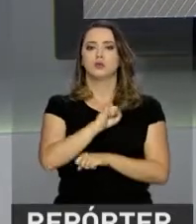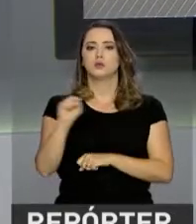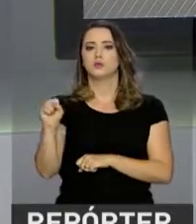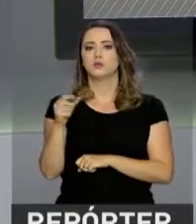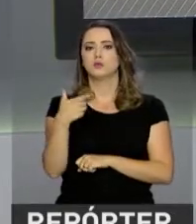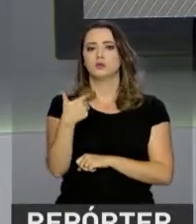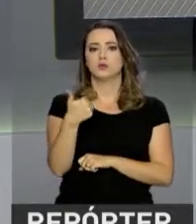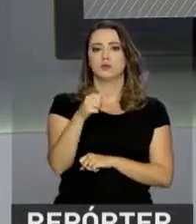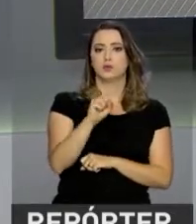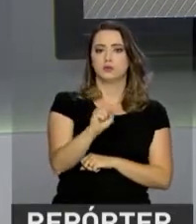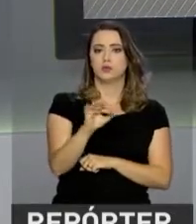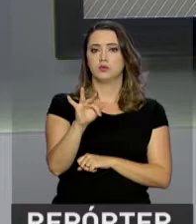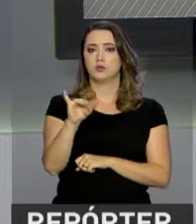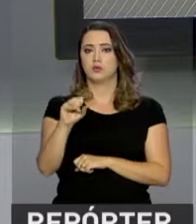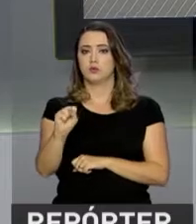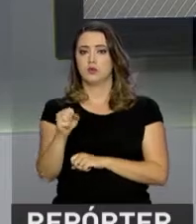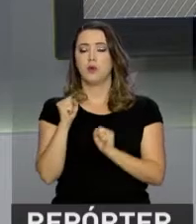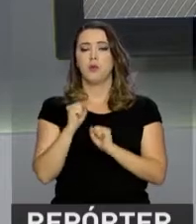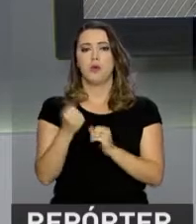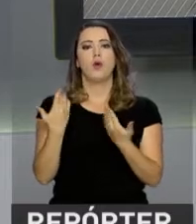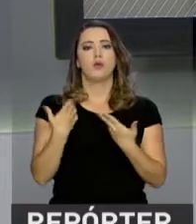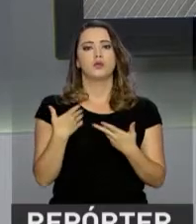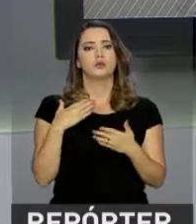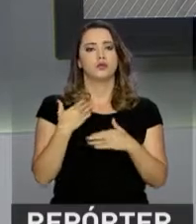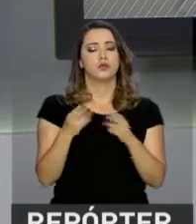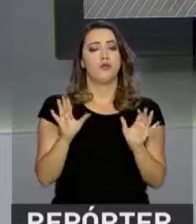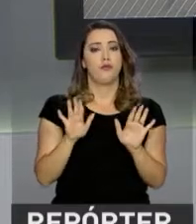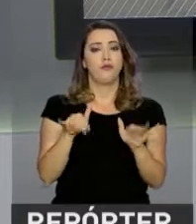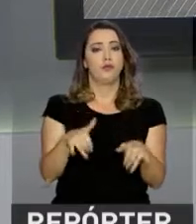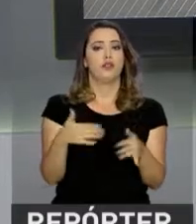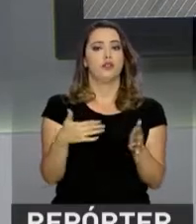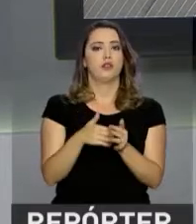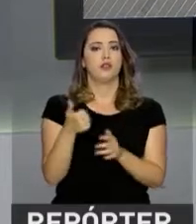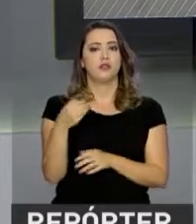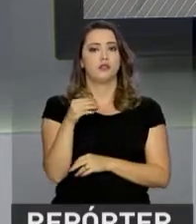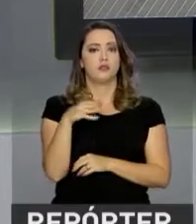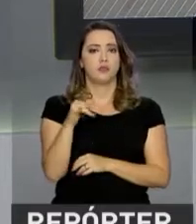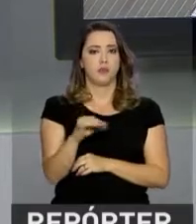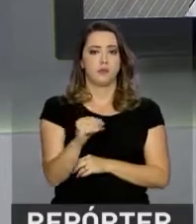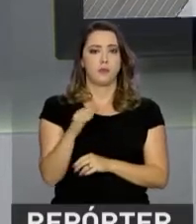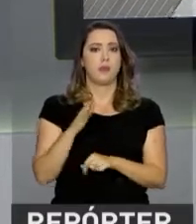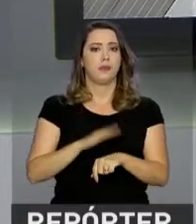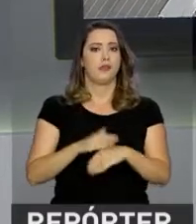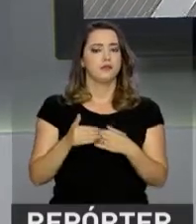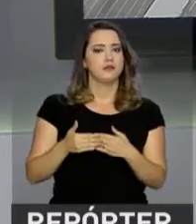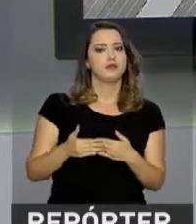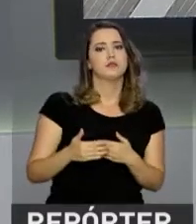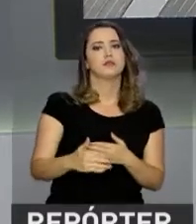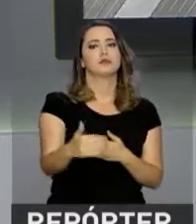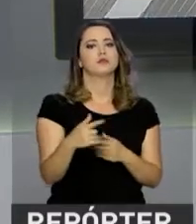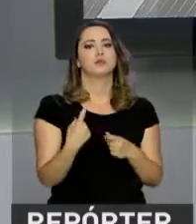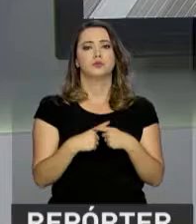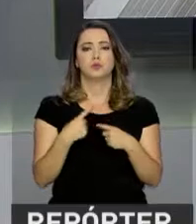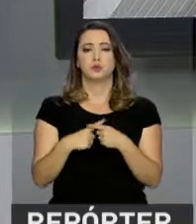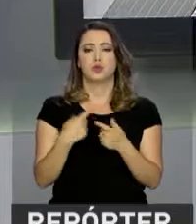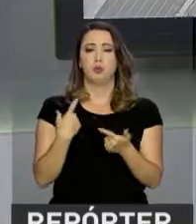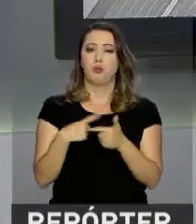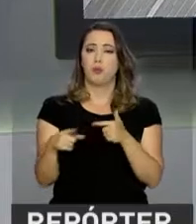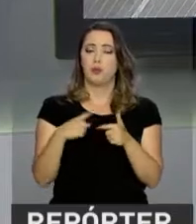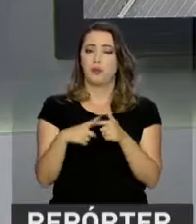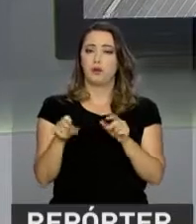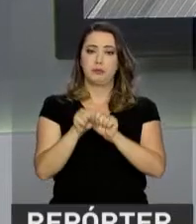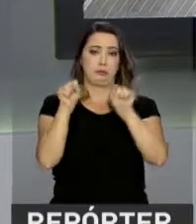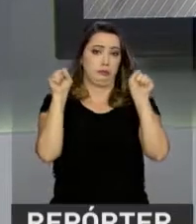de 2018 do FIES podem concluir o processo até a próxima quinta-feira, dia 10 de maio. O prazo foi estendido por causa